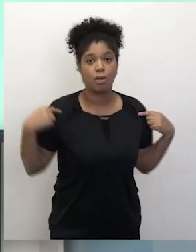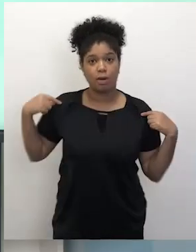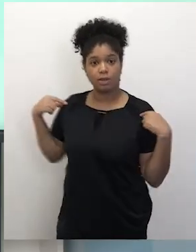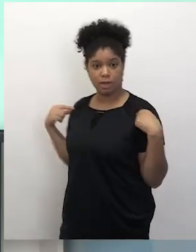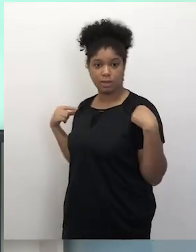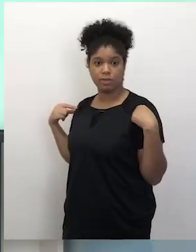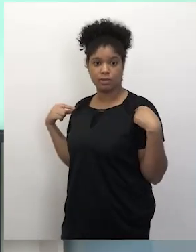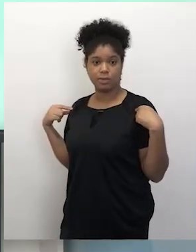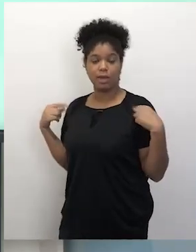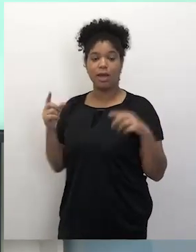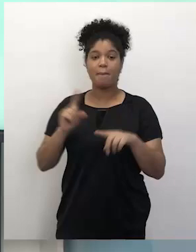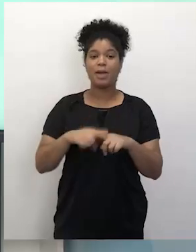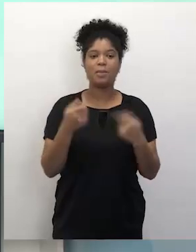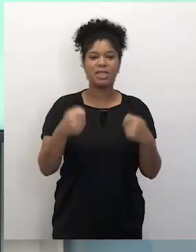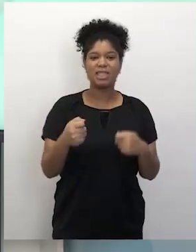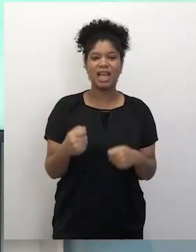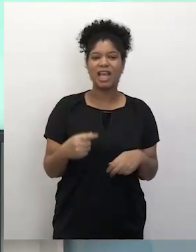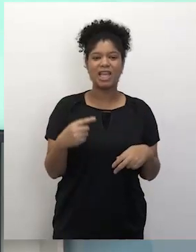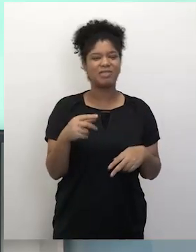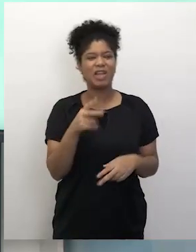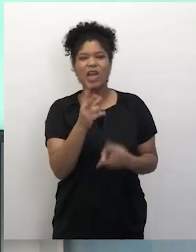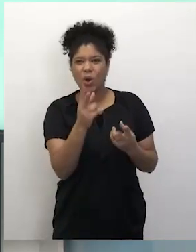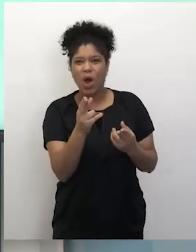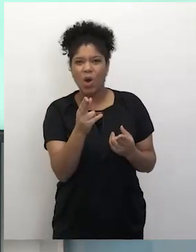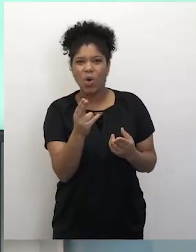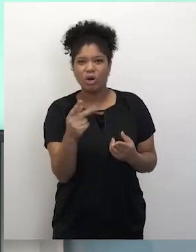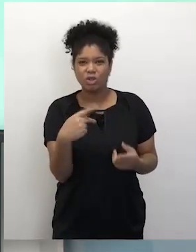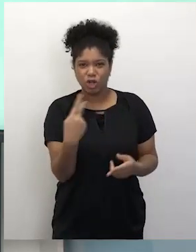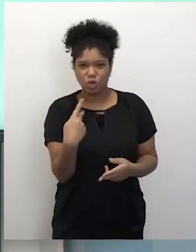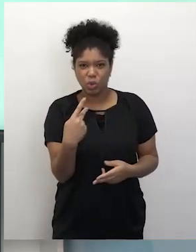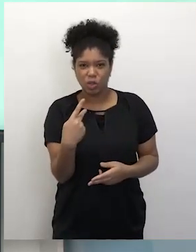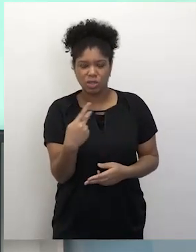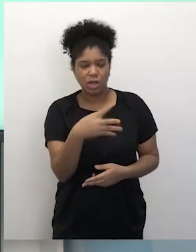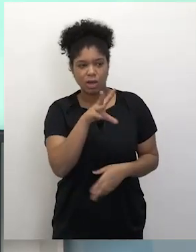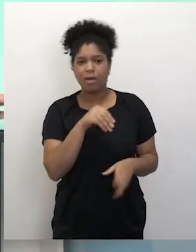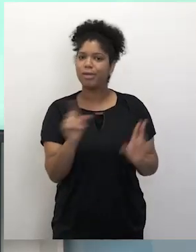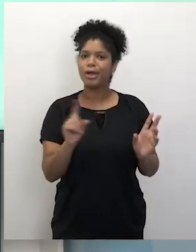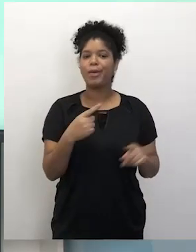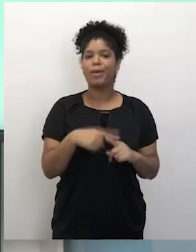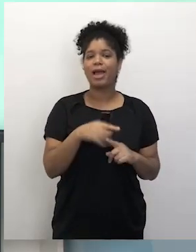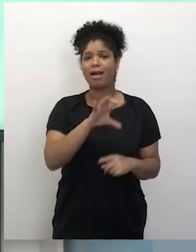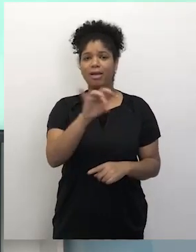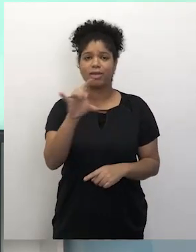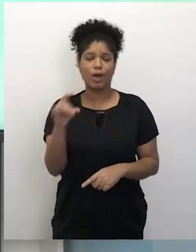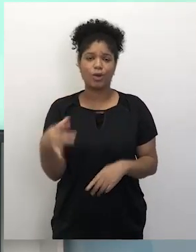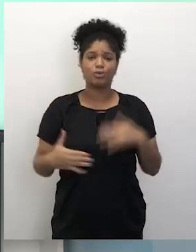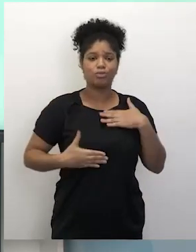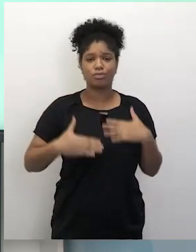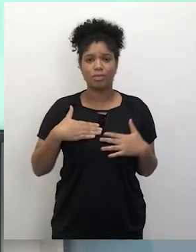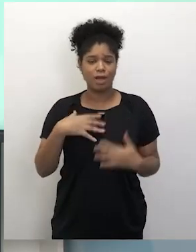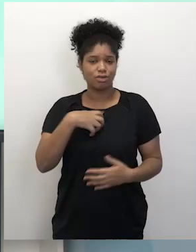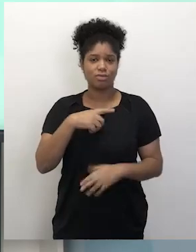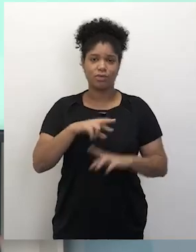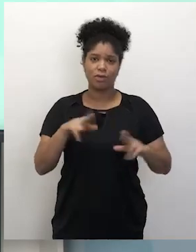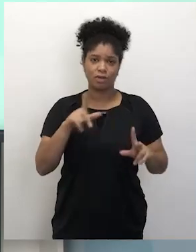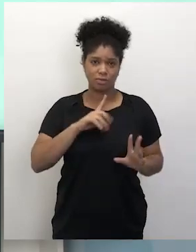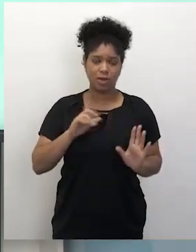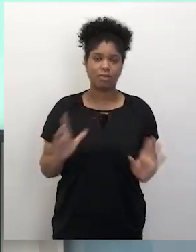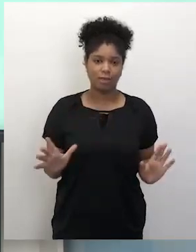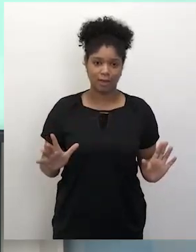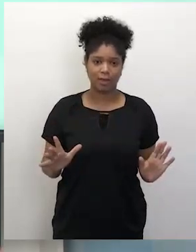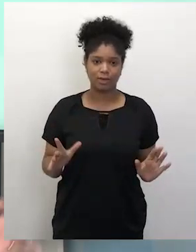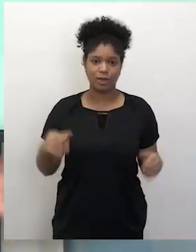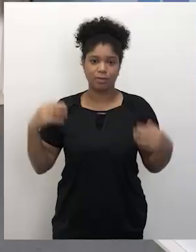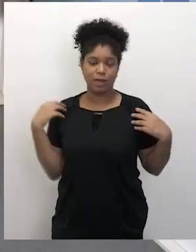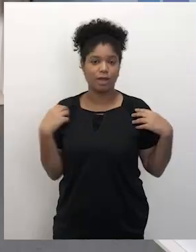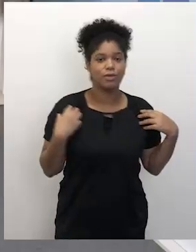que não precisa necessariamente ser igual a professora Juliana e a professora Mara. Vocês vão ver que a gente tem um pouquinho de diferença, porque cada um tem o seu jeitinho de ser. né? Então,